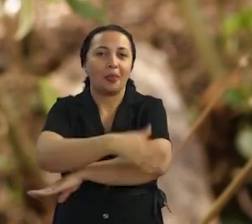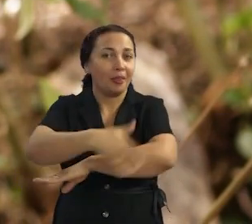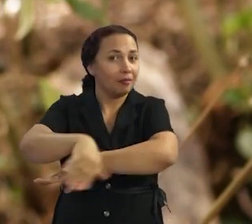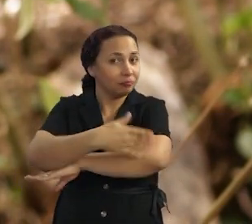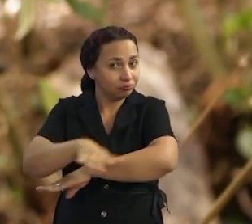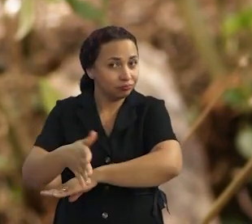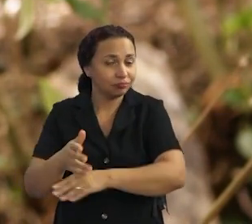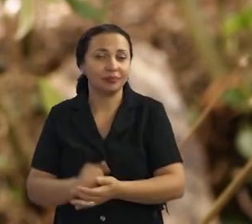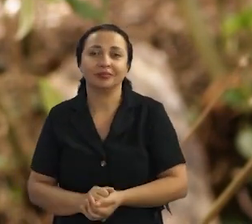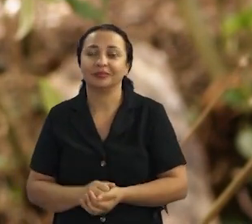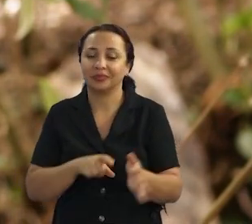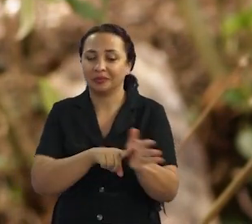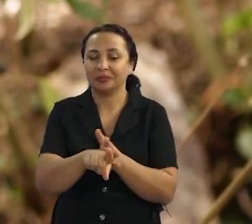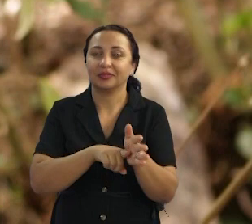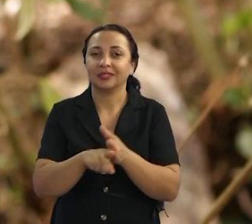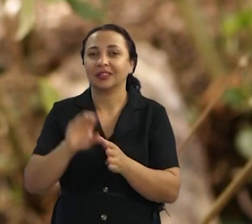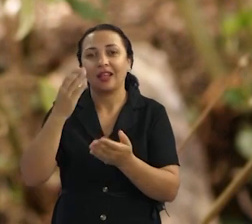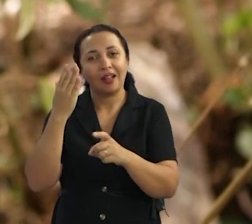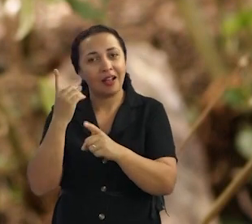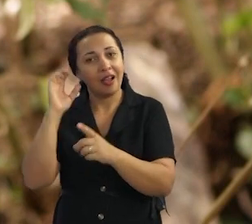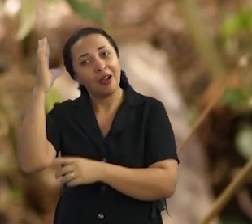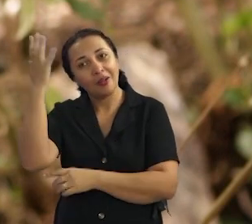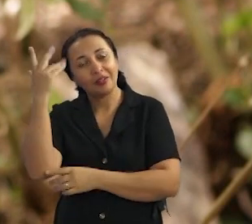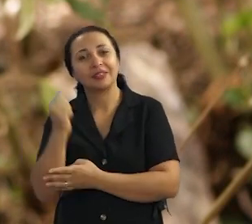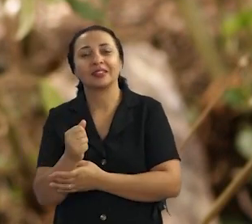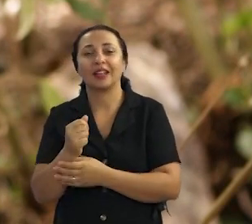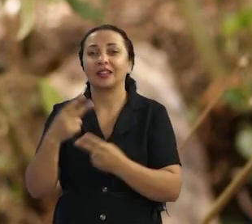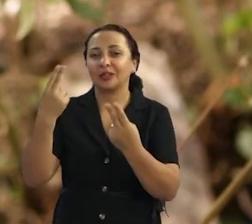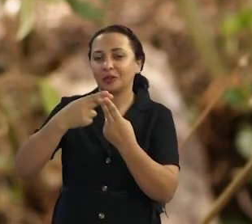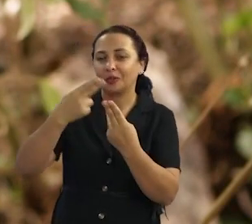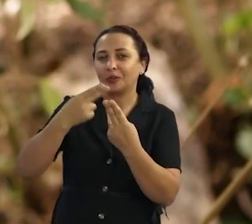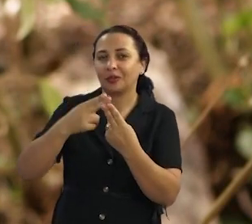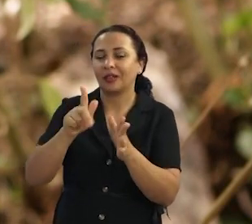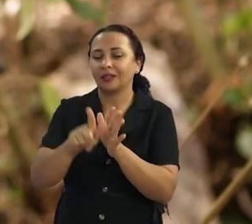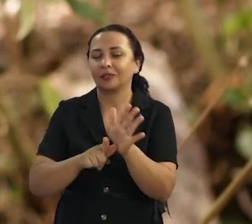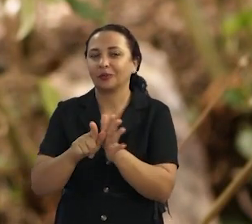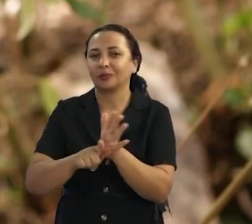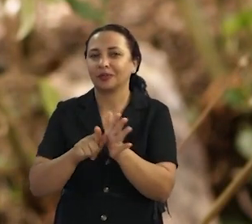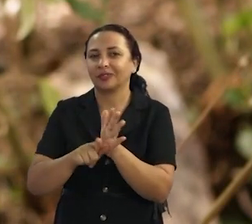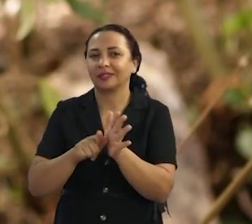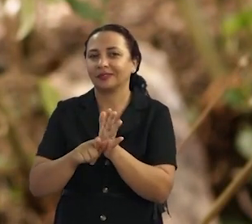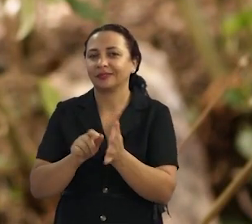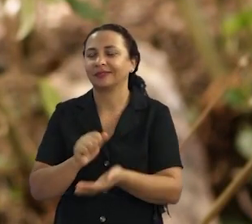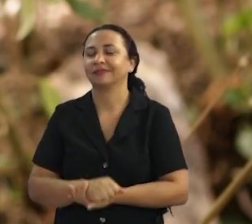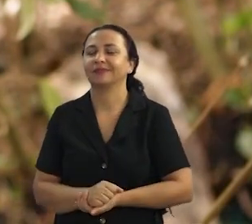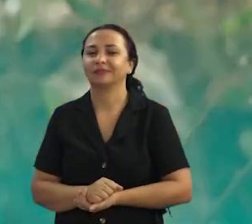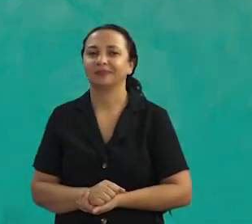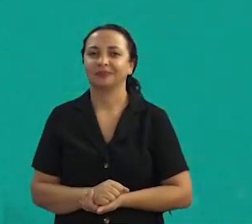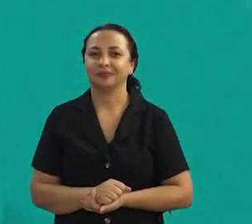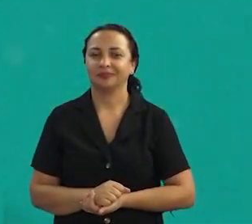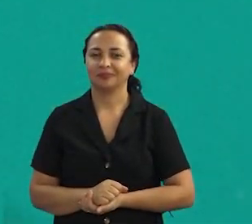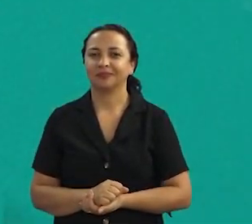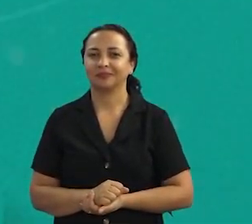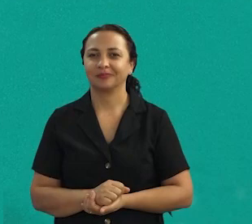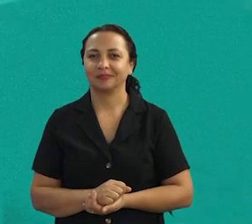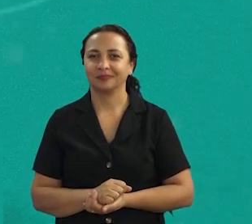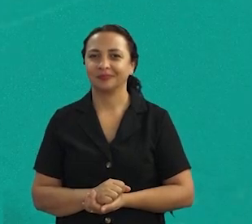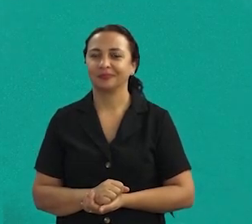calçadas de rua. Uma dessas pesquisas acontece no Instituto Federal Baiano, no campus de Guanambi.